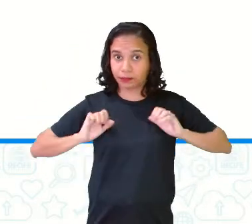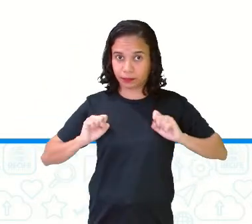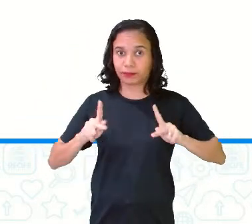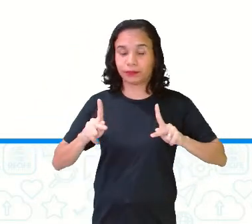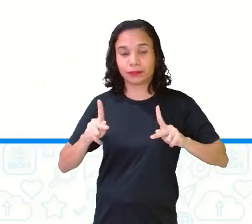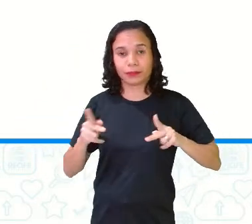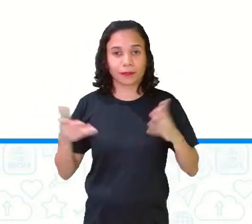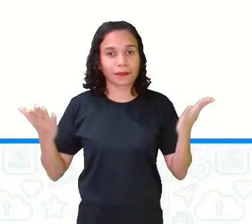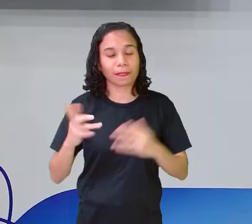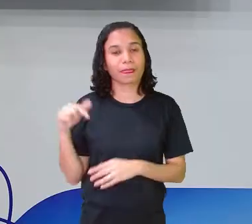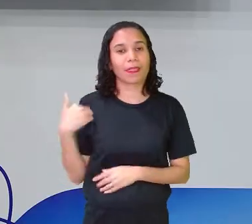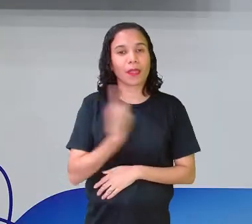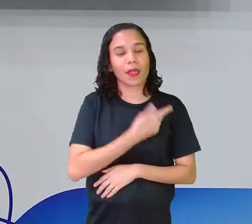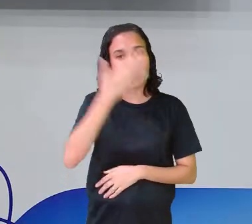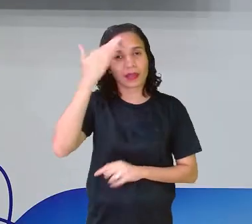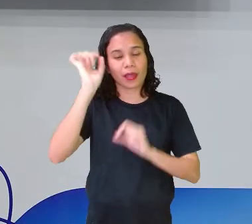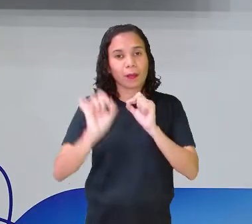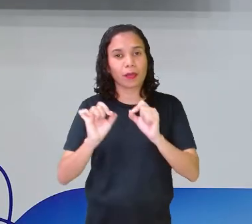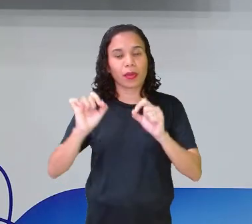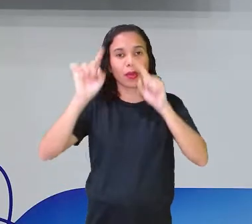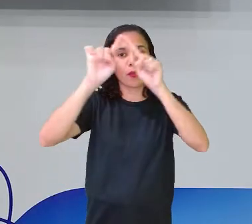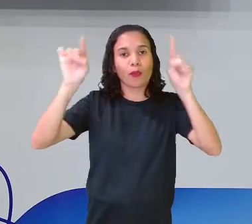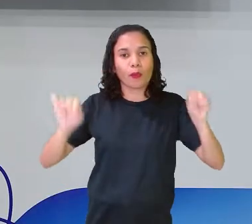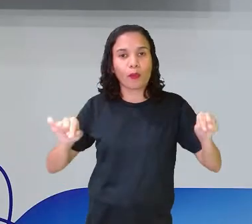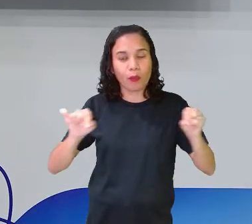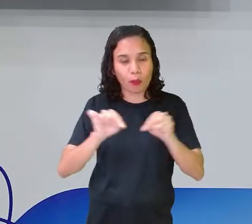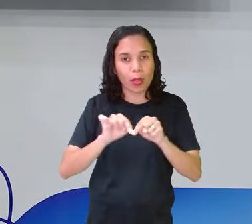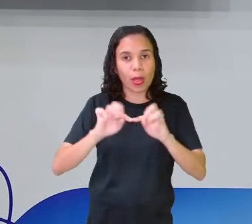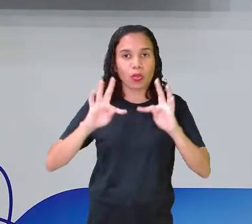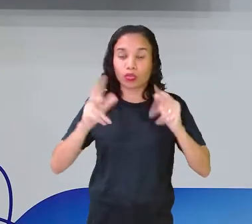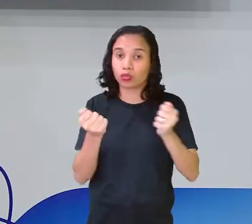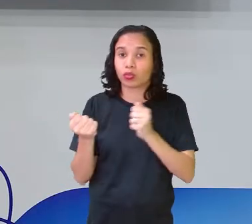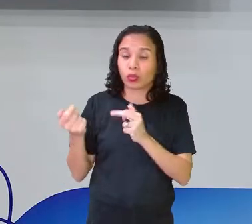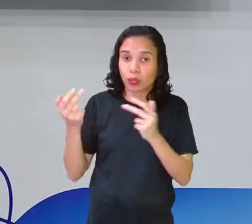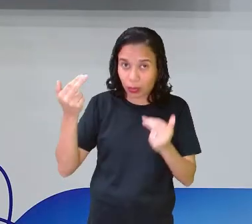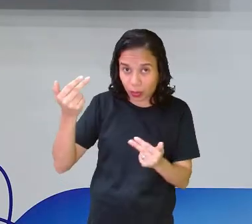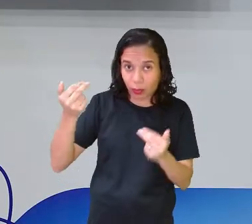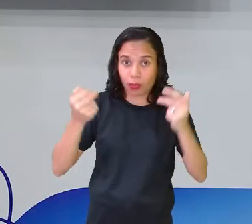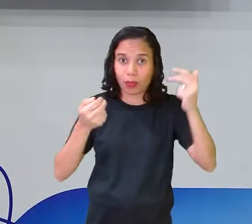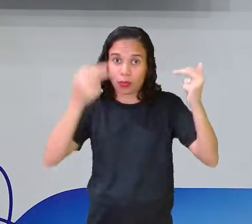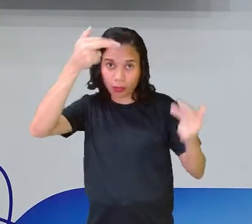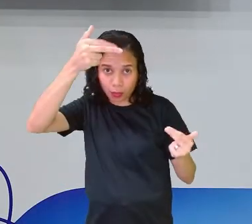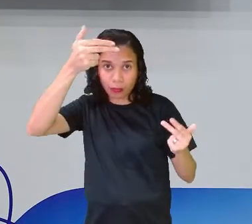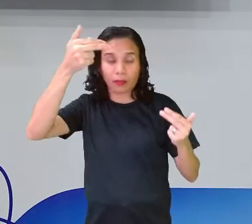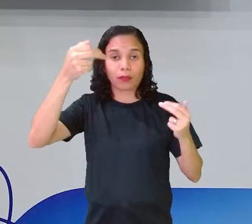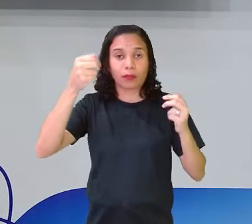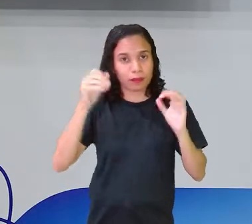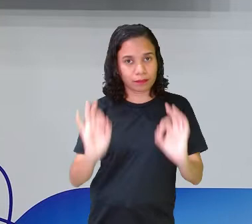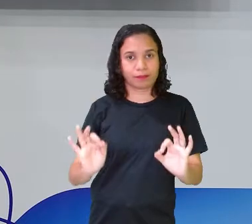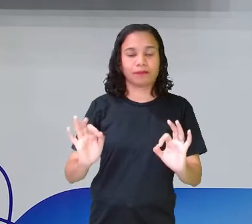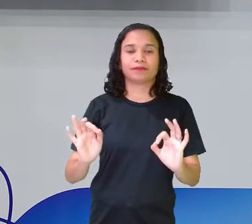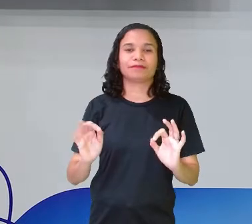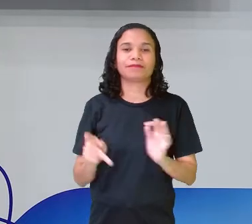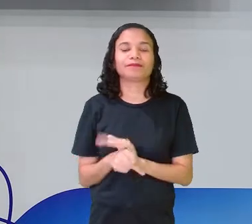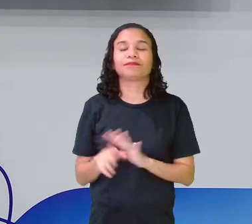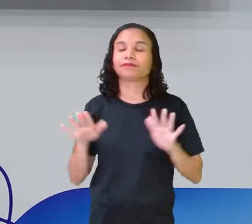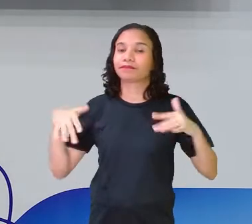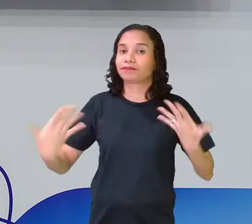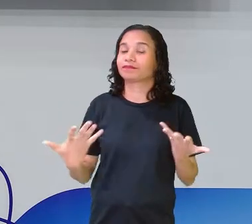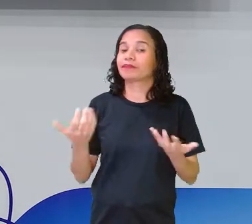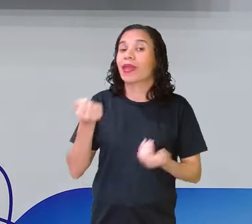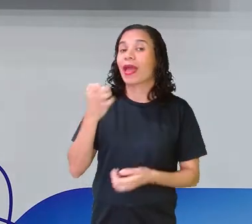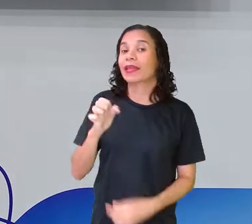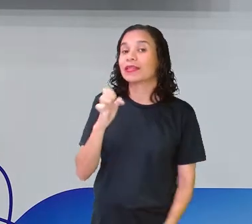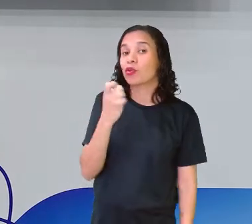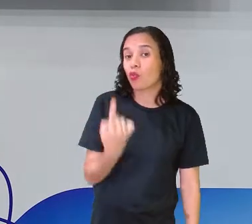aí? A gente sabe que o quadrado tem todas as medidas de lado iguais. Então,